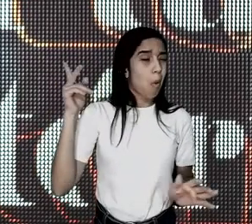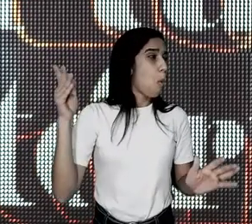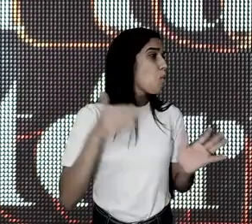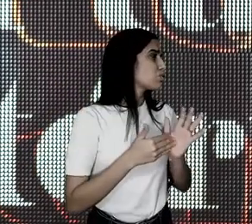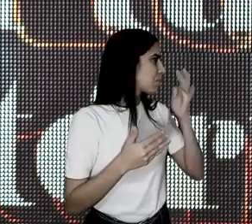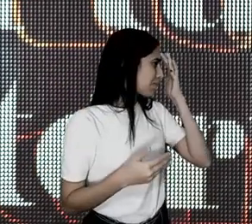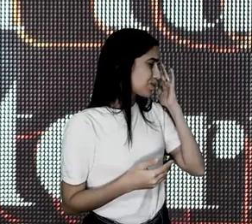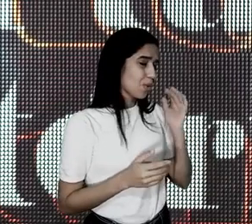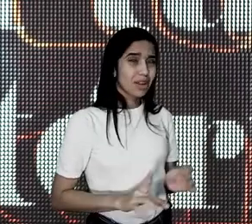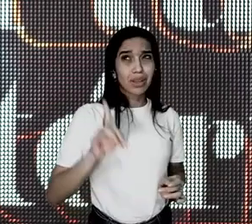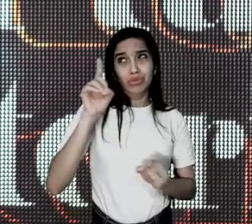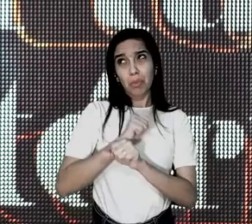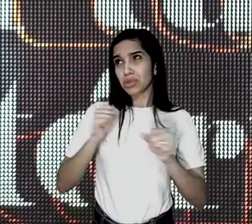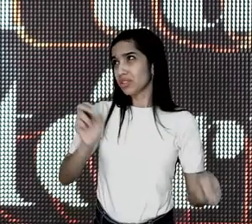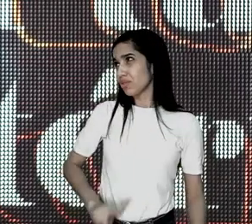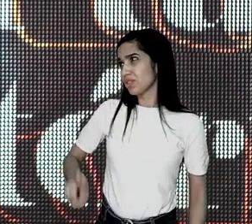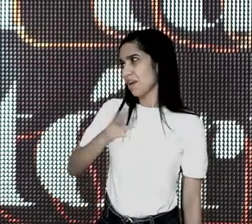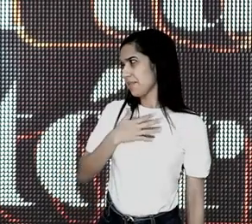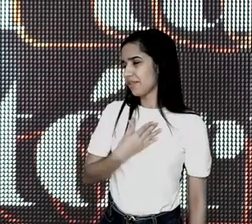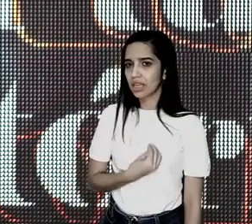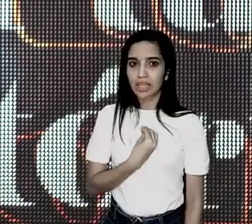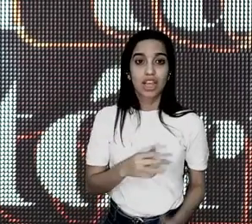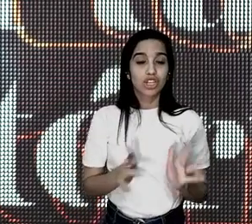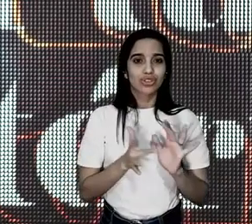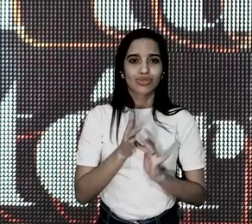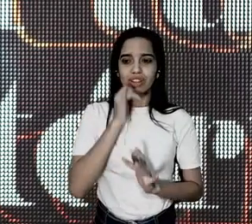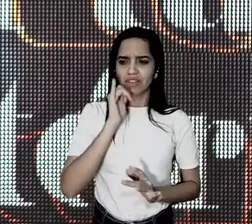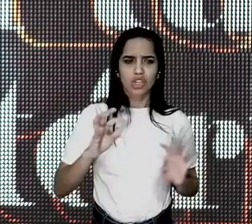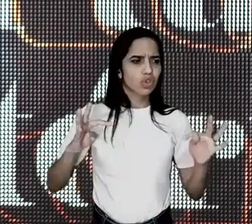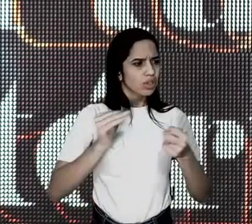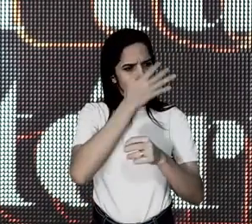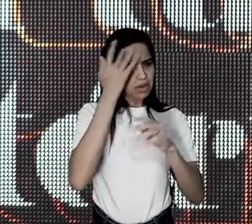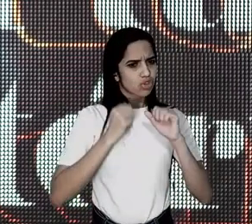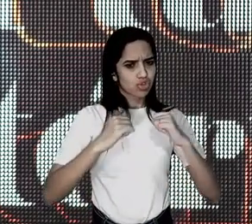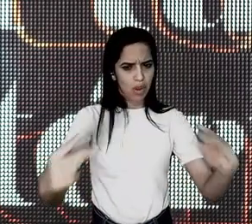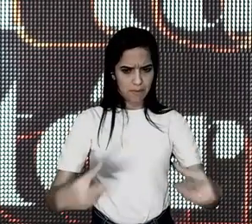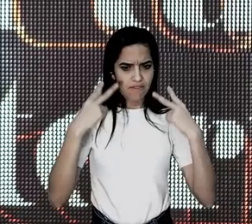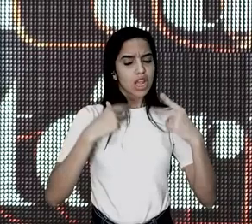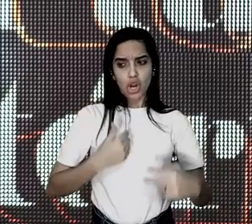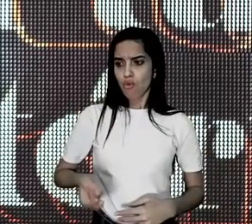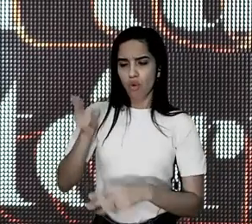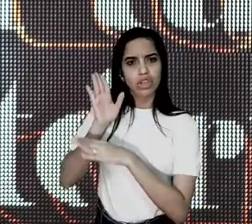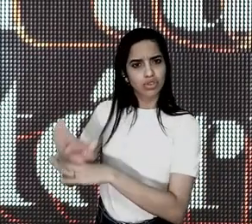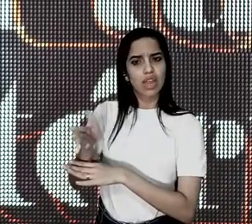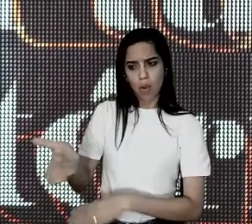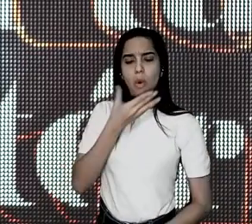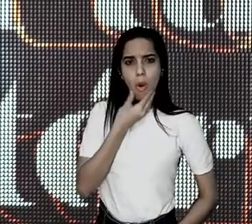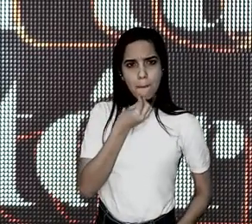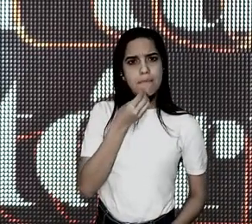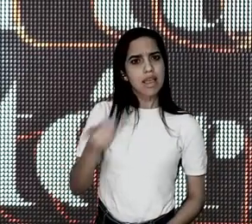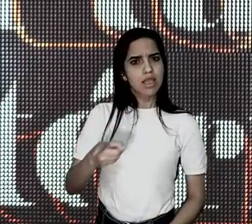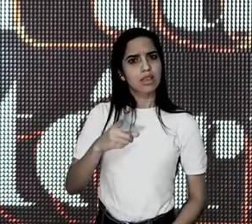pessoa que Deus pode usar e tocar. Jesus estava dizendo para aquela multidão: sim, eu estou indo, eu vou atender o pedido deste